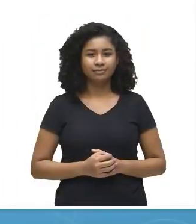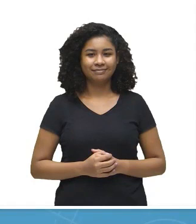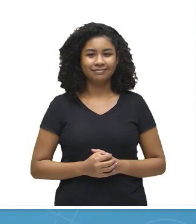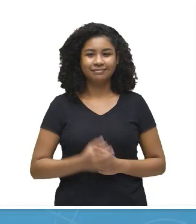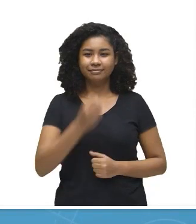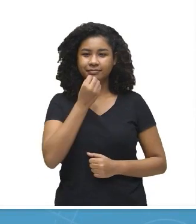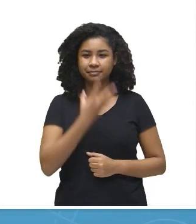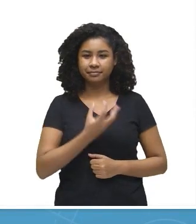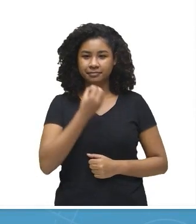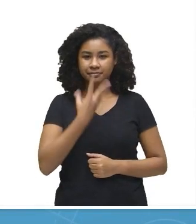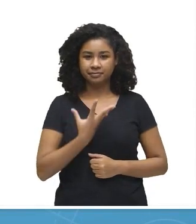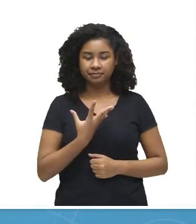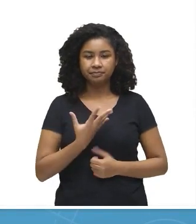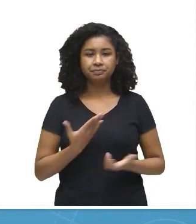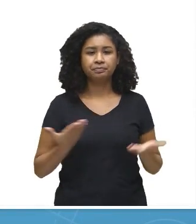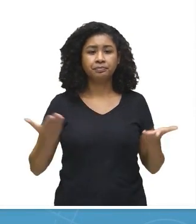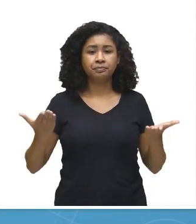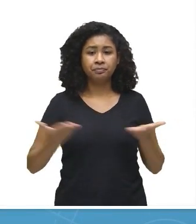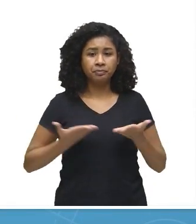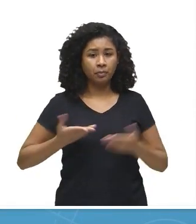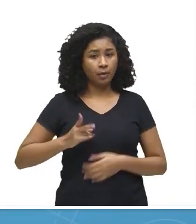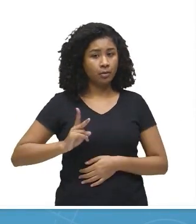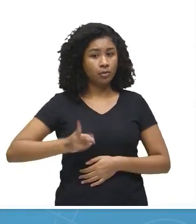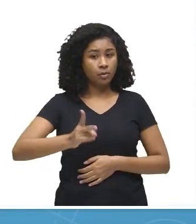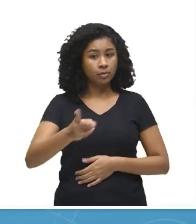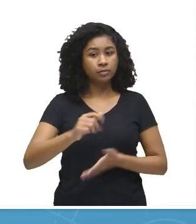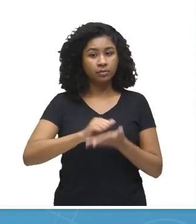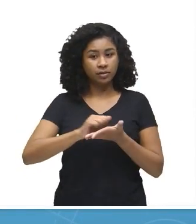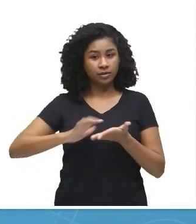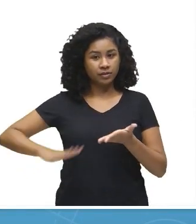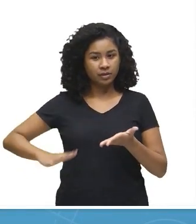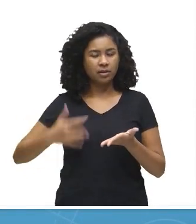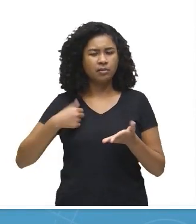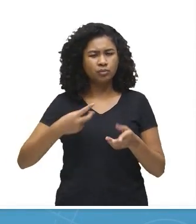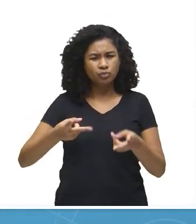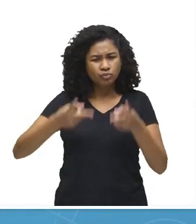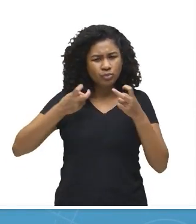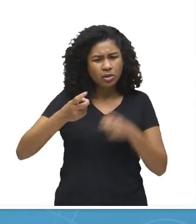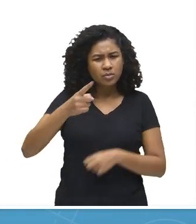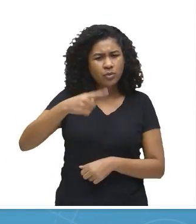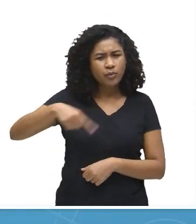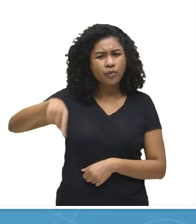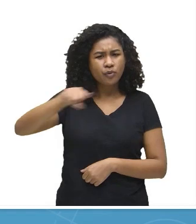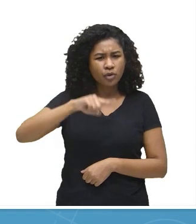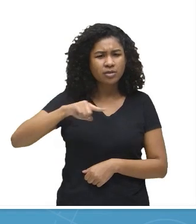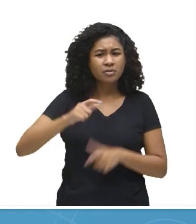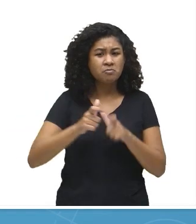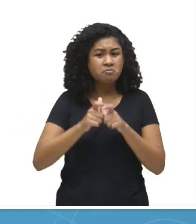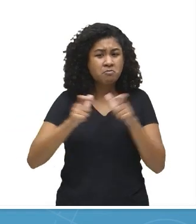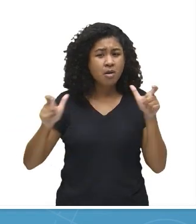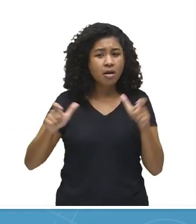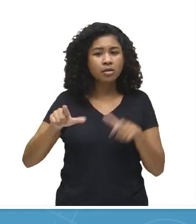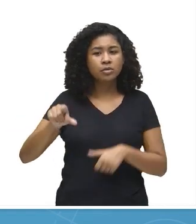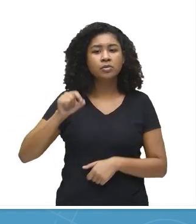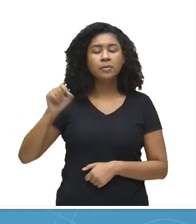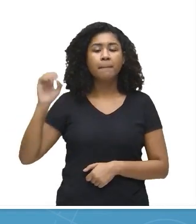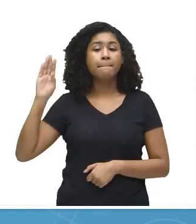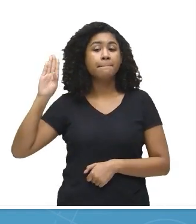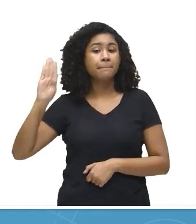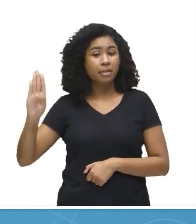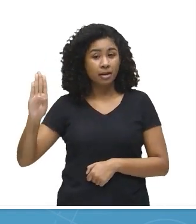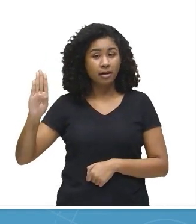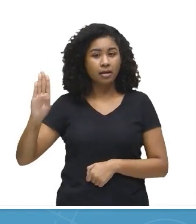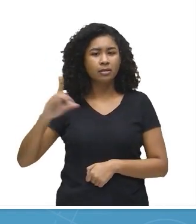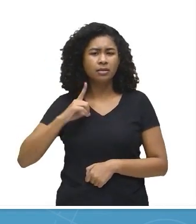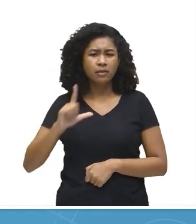Muito bem, turma. Seguindo aí com a nossa atividade, eu vi aqui no chat que vocês responderam, a maioria respondeu a letra B, só